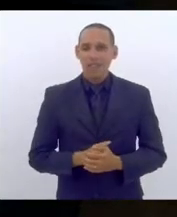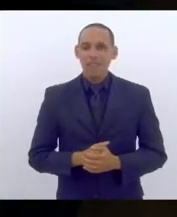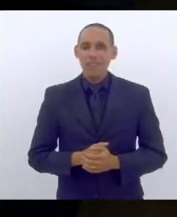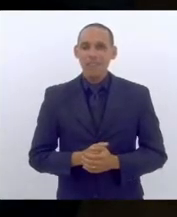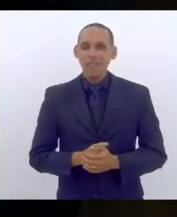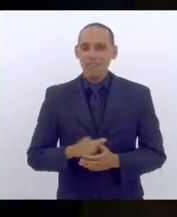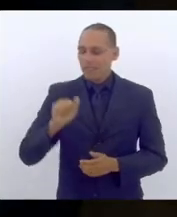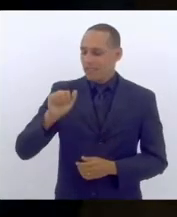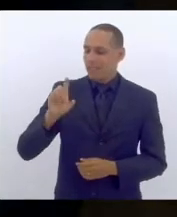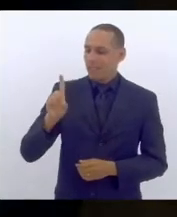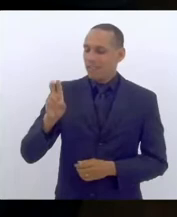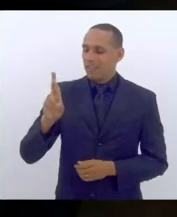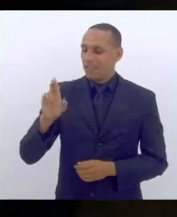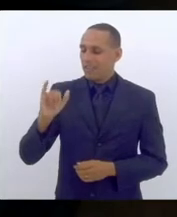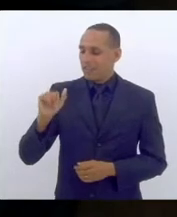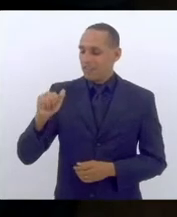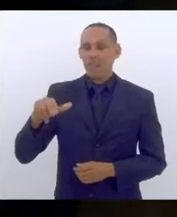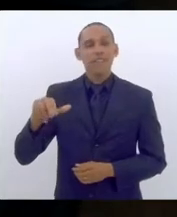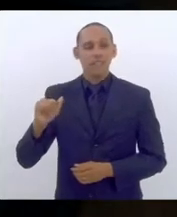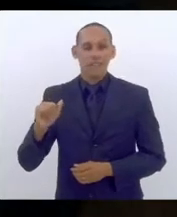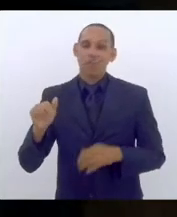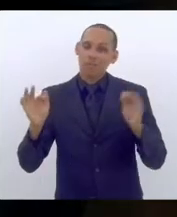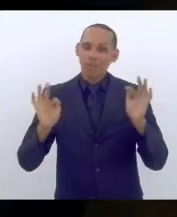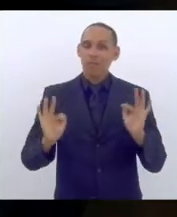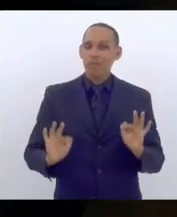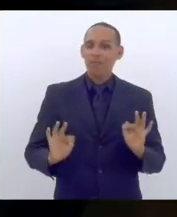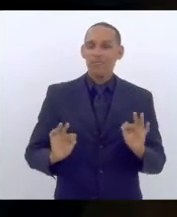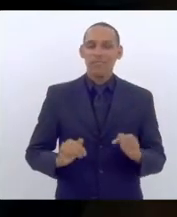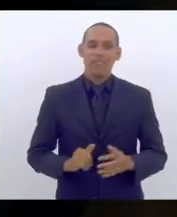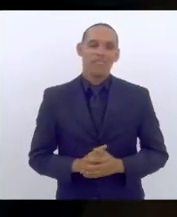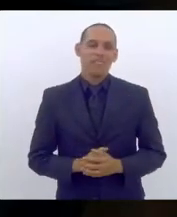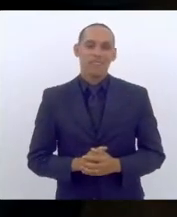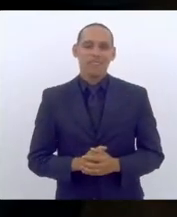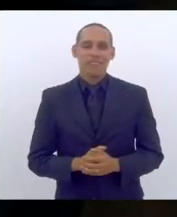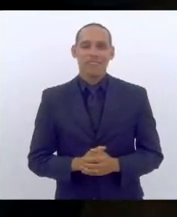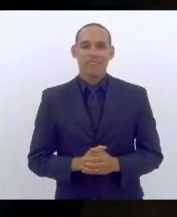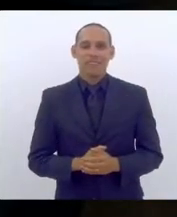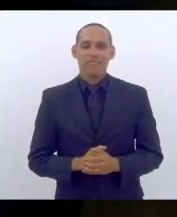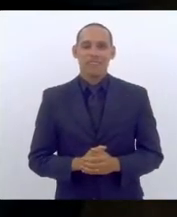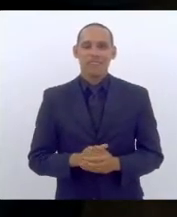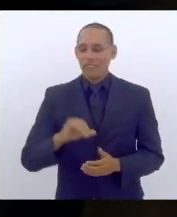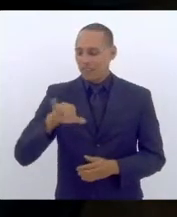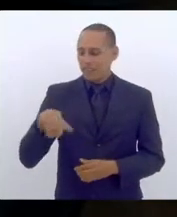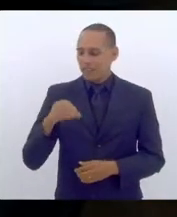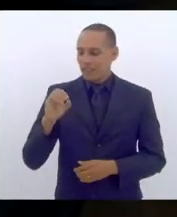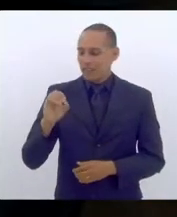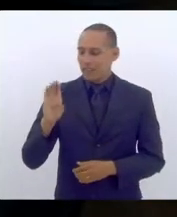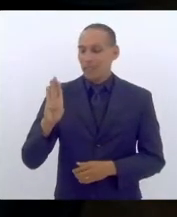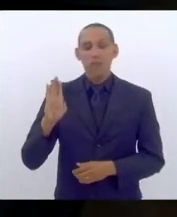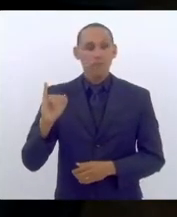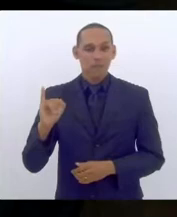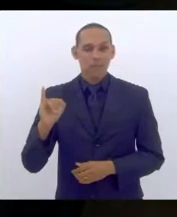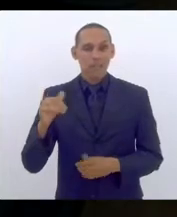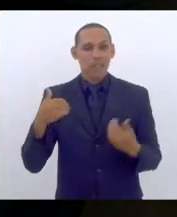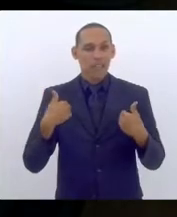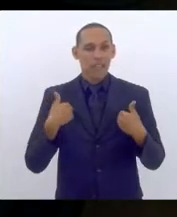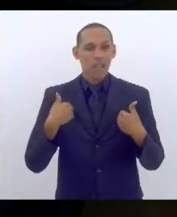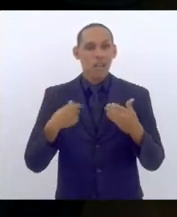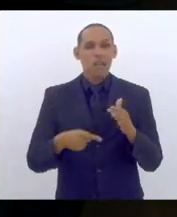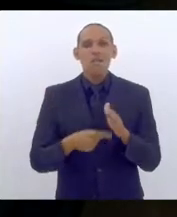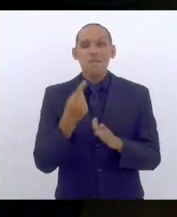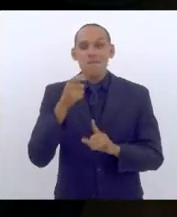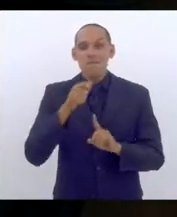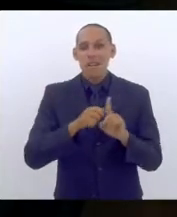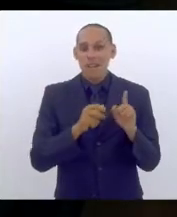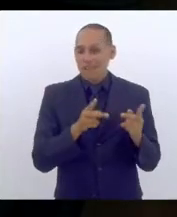Adriana Baltazar realmente foi feliz o Jobim eu uma vez por mês